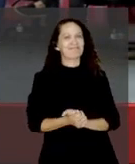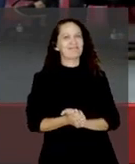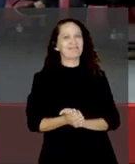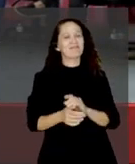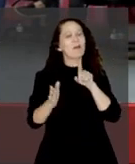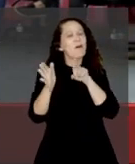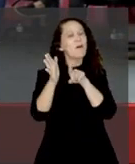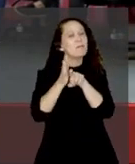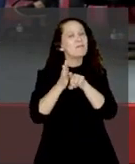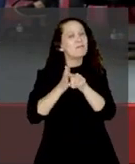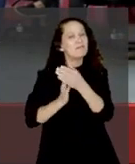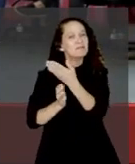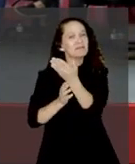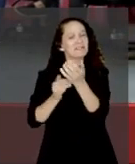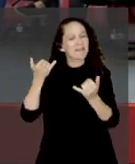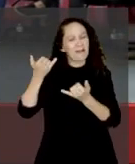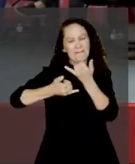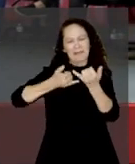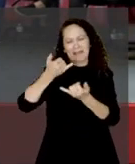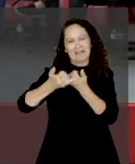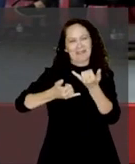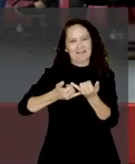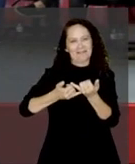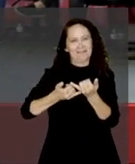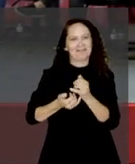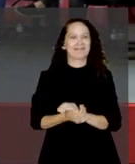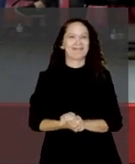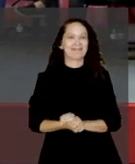O final do Evangelho é a cruz.